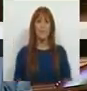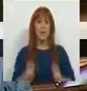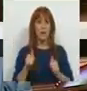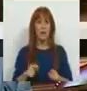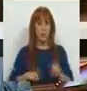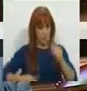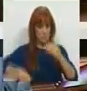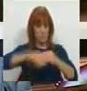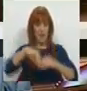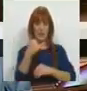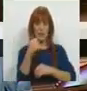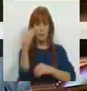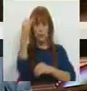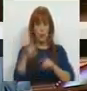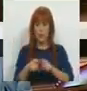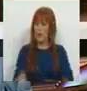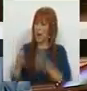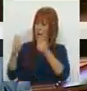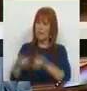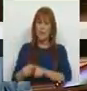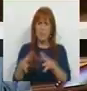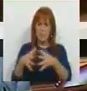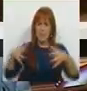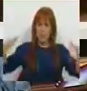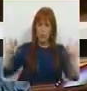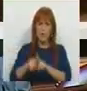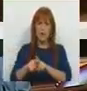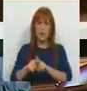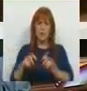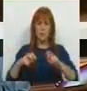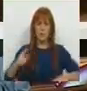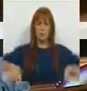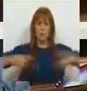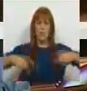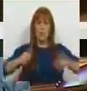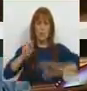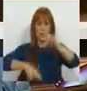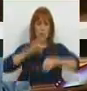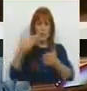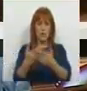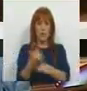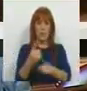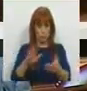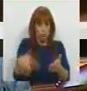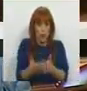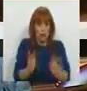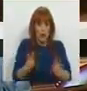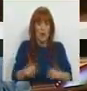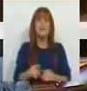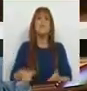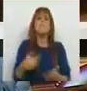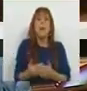sejam majorados em 20% os investimentos de expansão, reabilitação e modernização já candidatados e